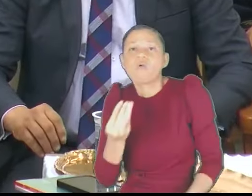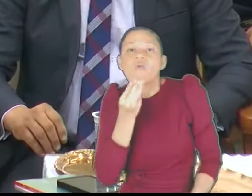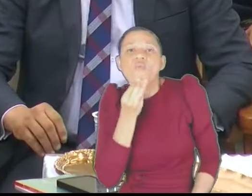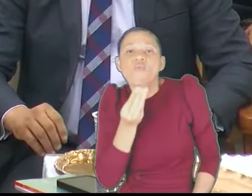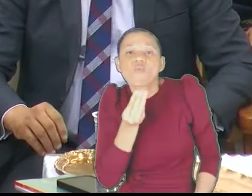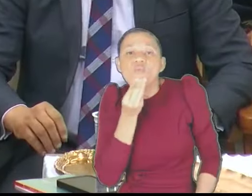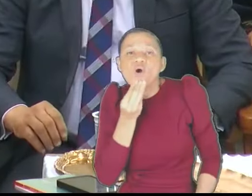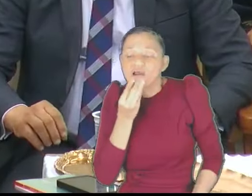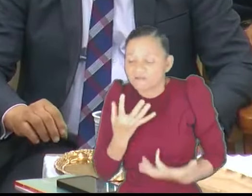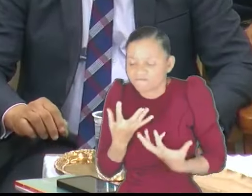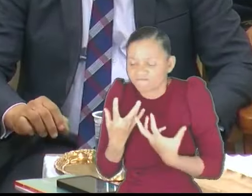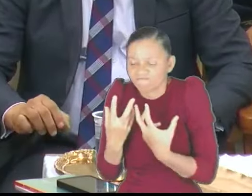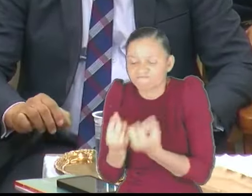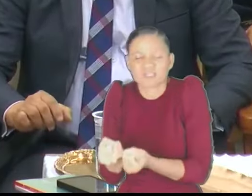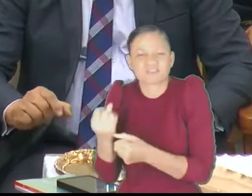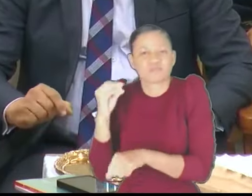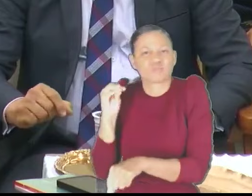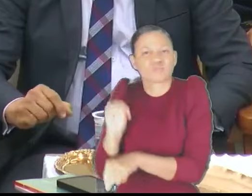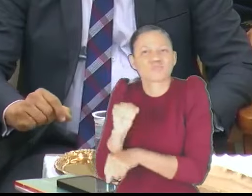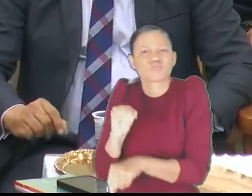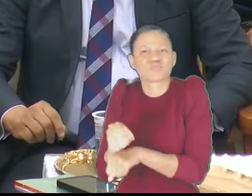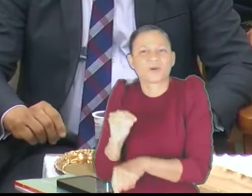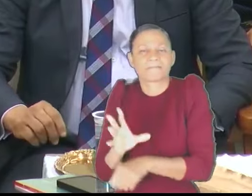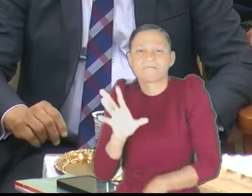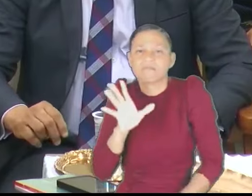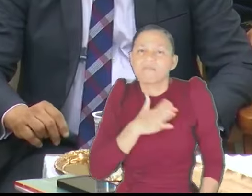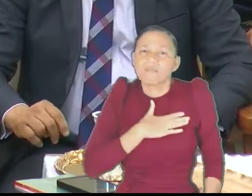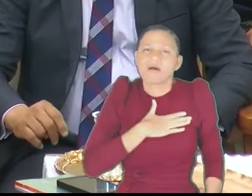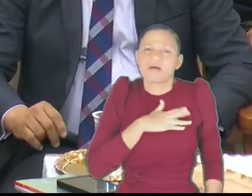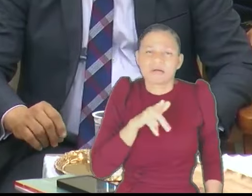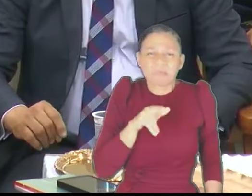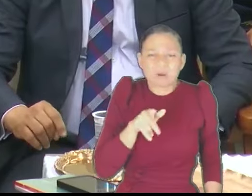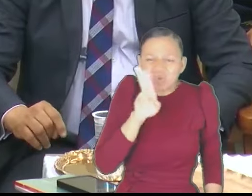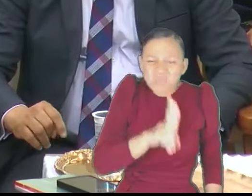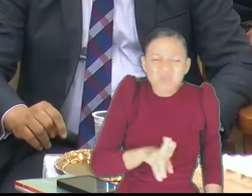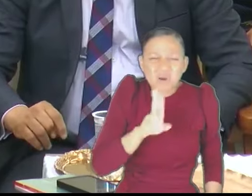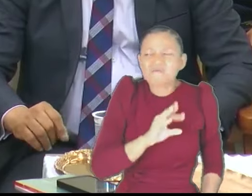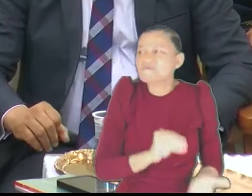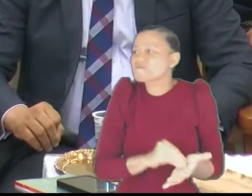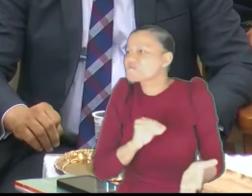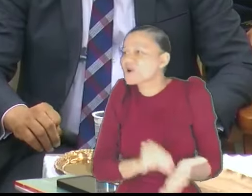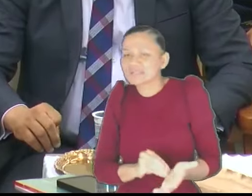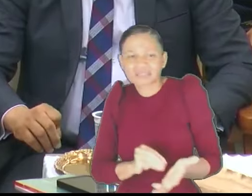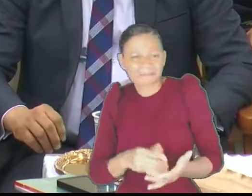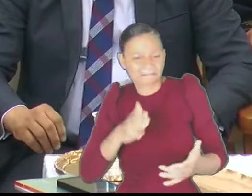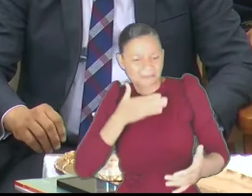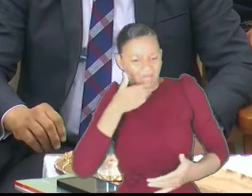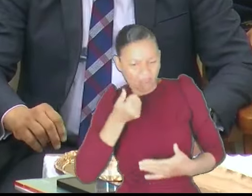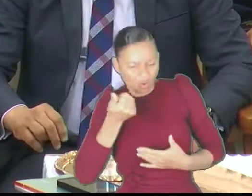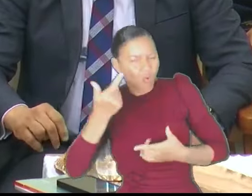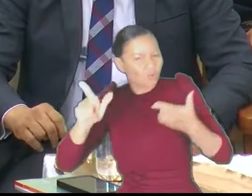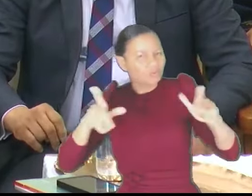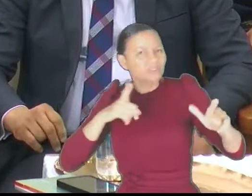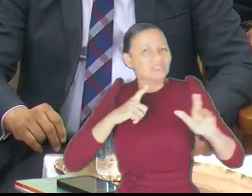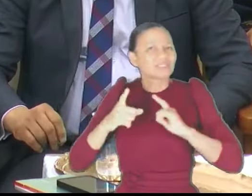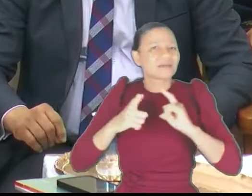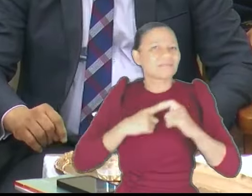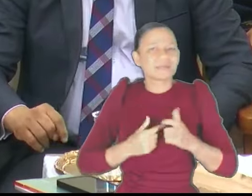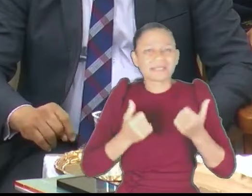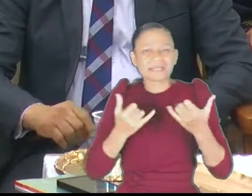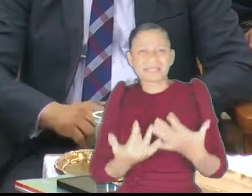de receber provisão. Meu irmão, Deus não te usa, não é por falta de opção, melhor do que eu, do que você. Por isso que não dá para